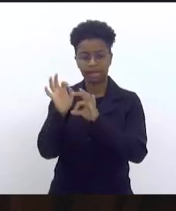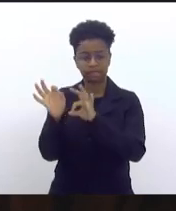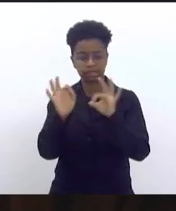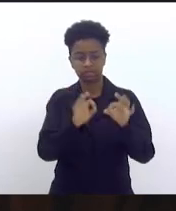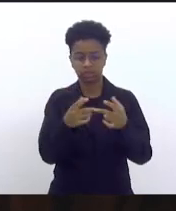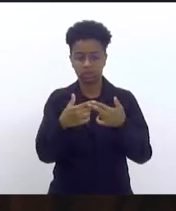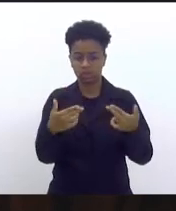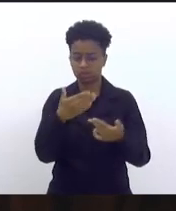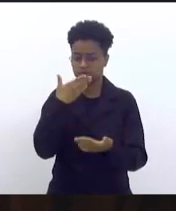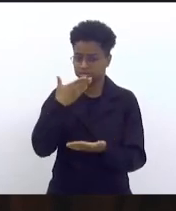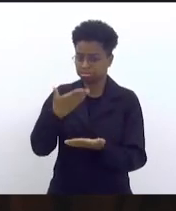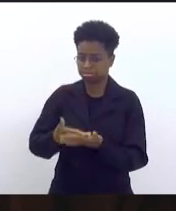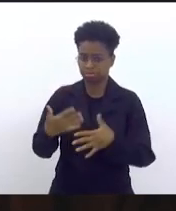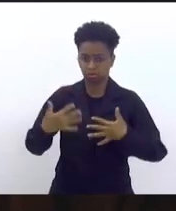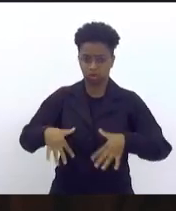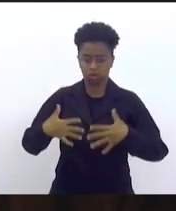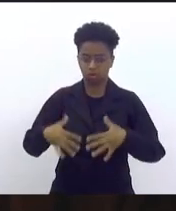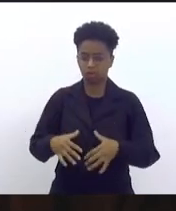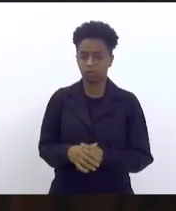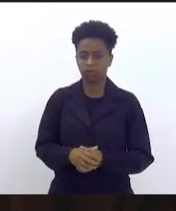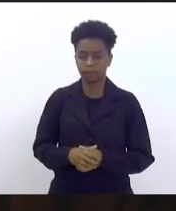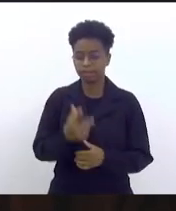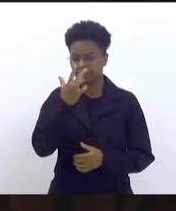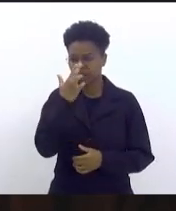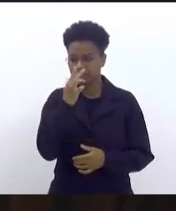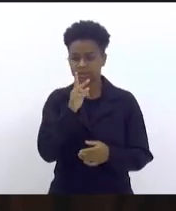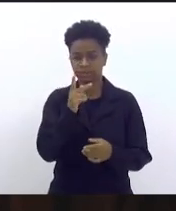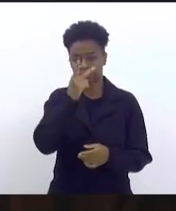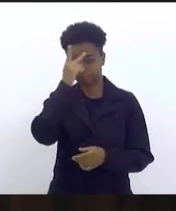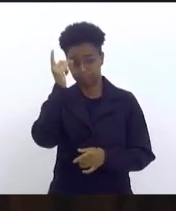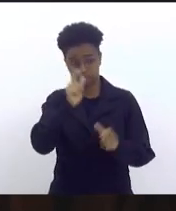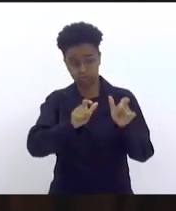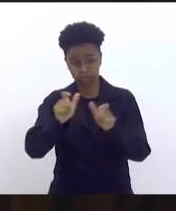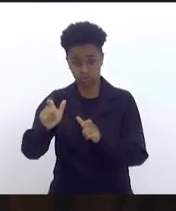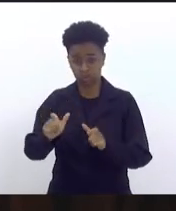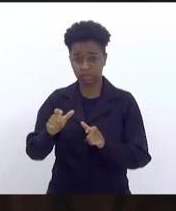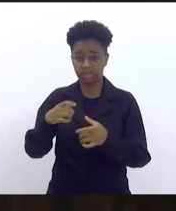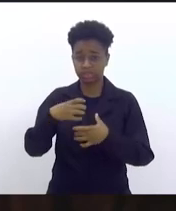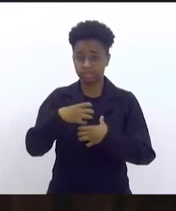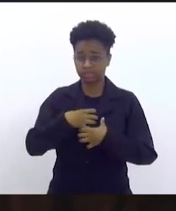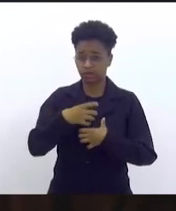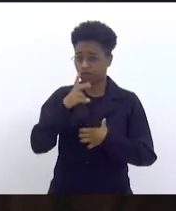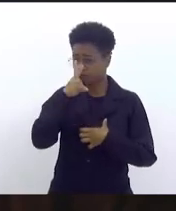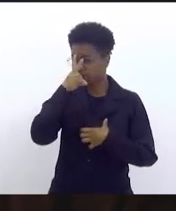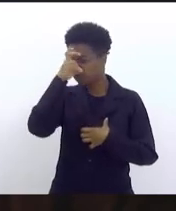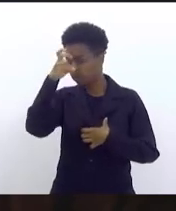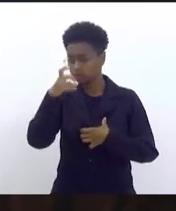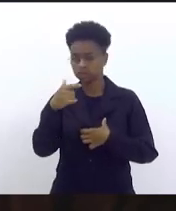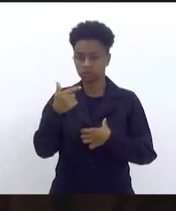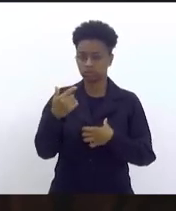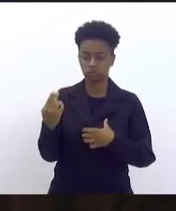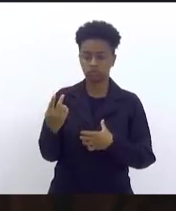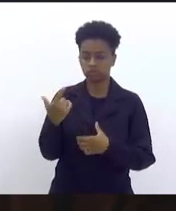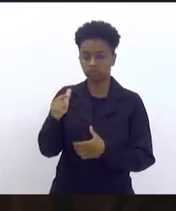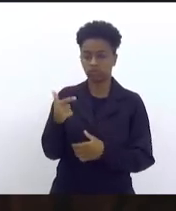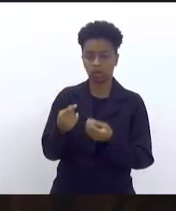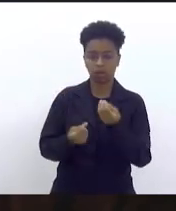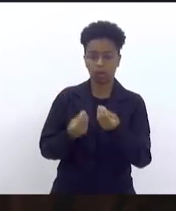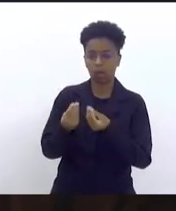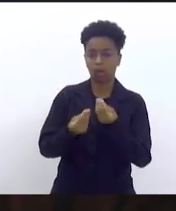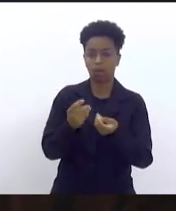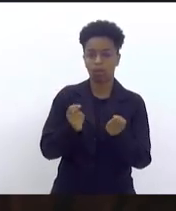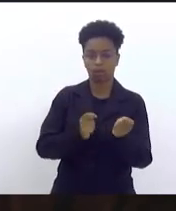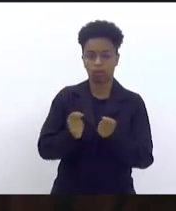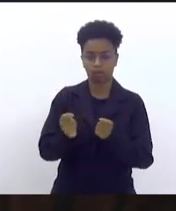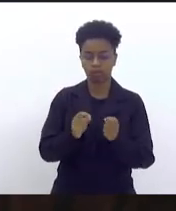aterrorizante é como se as pessoas estivessem sobre um efeito de uma força incontrolável é preciso dizer que